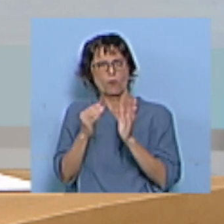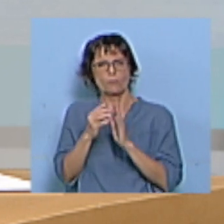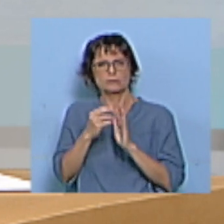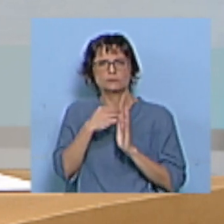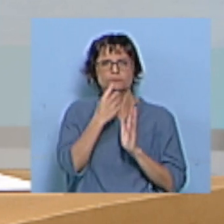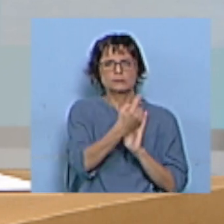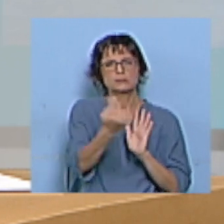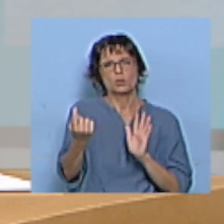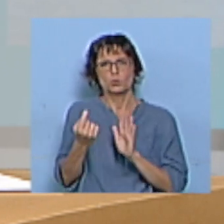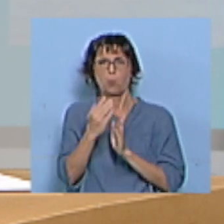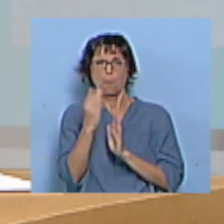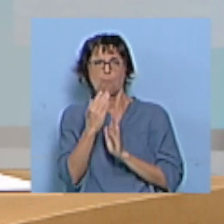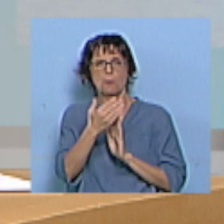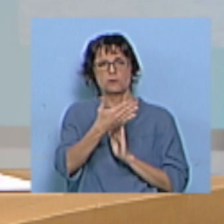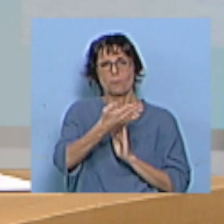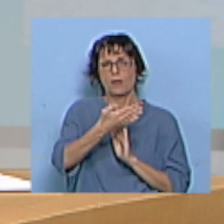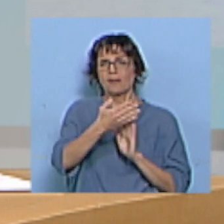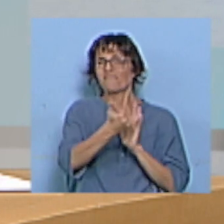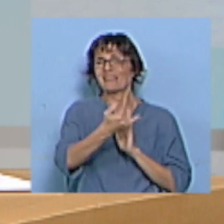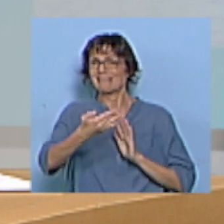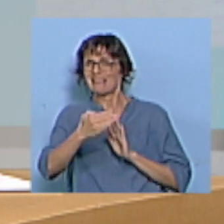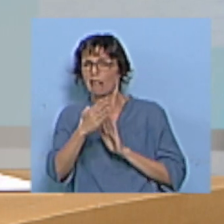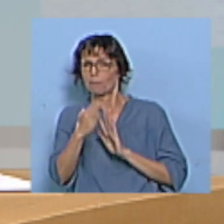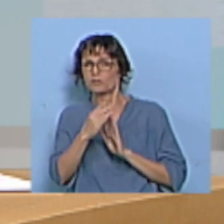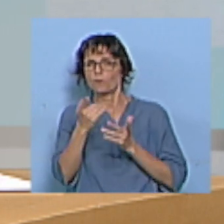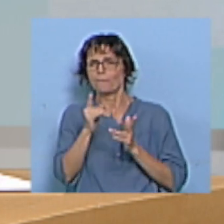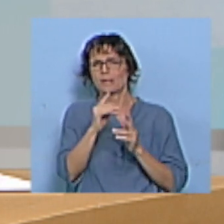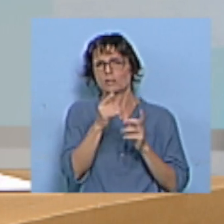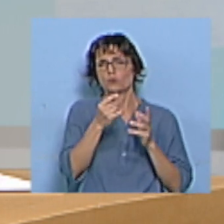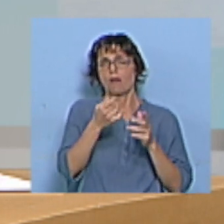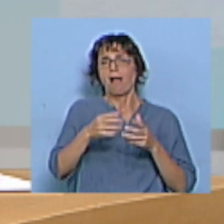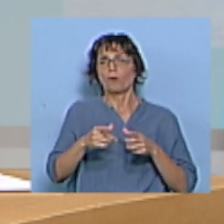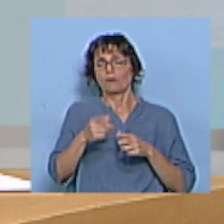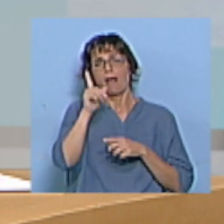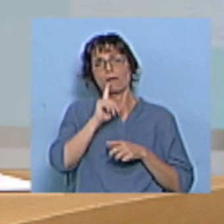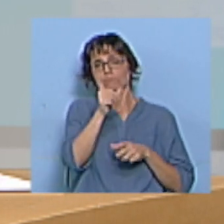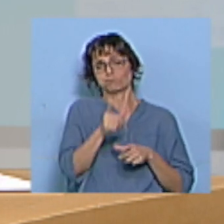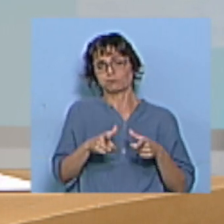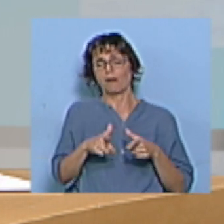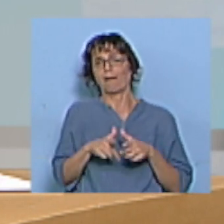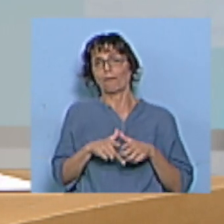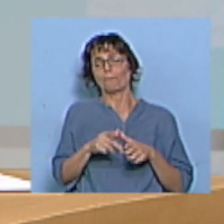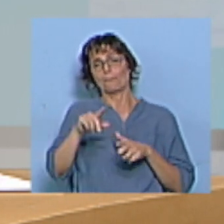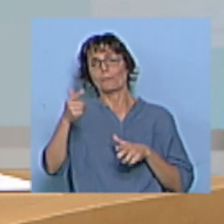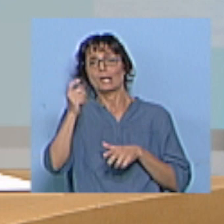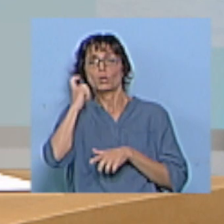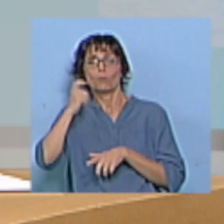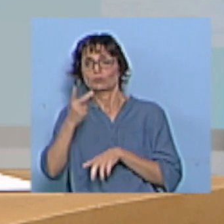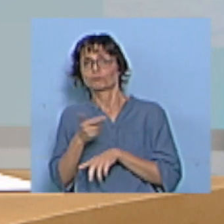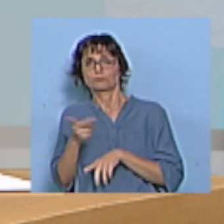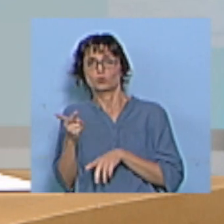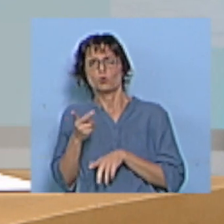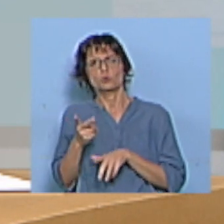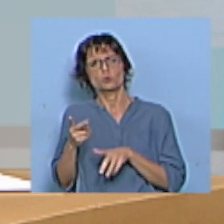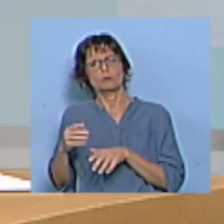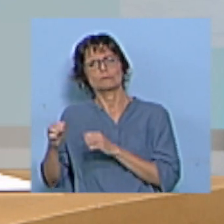porque o eixo Paris-Bona funcionou muito bem, a senhora Merkel e o senhor Macron estiveram do mesmo lado, sempre do mesmo lado, mas depois